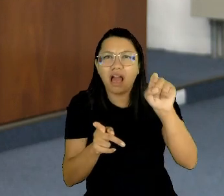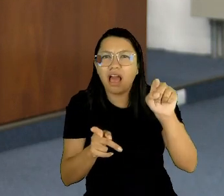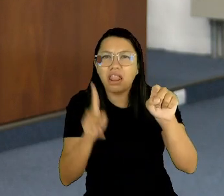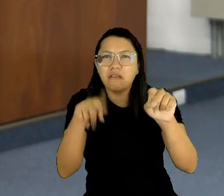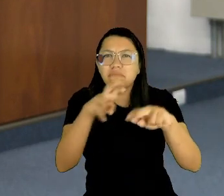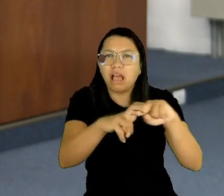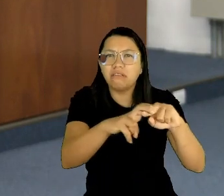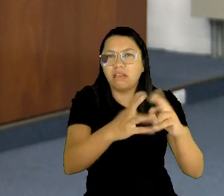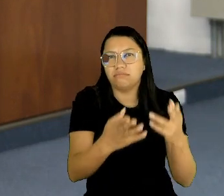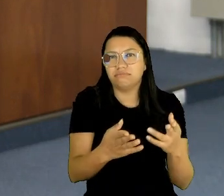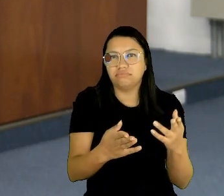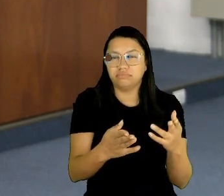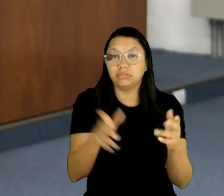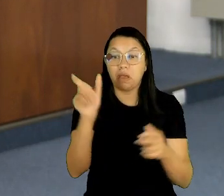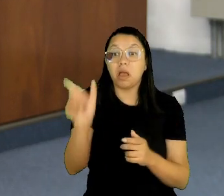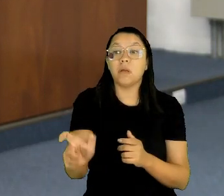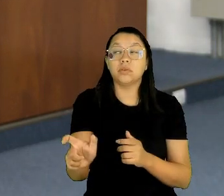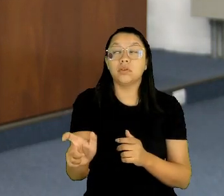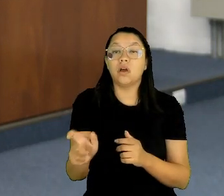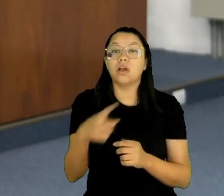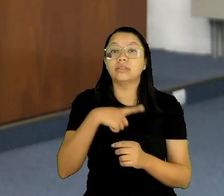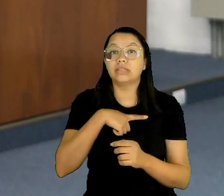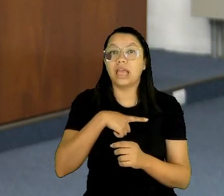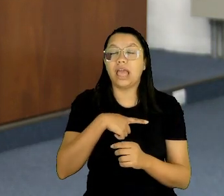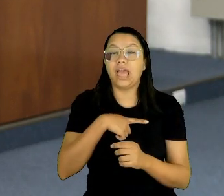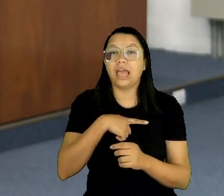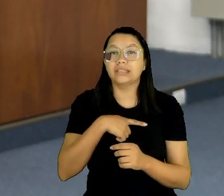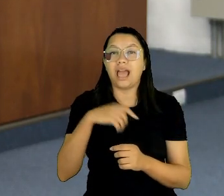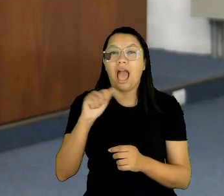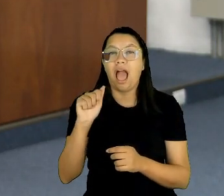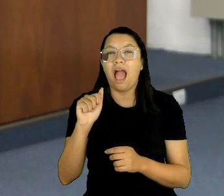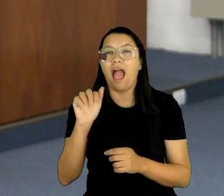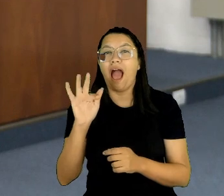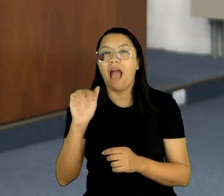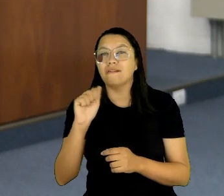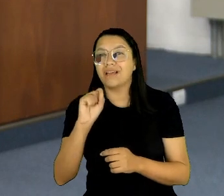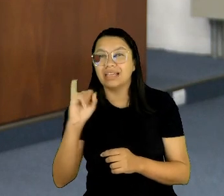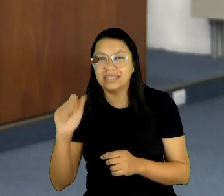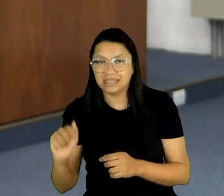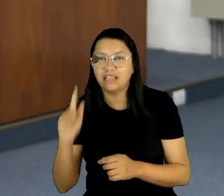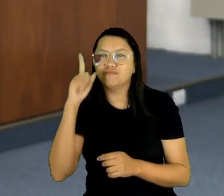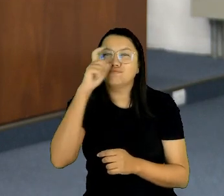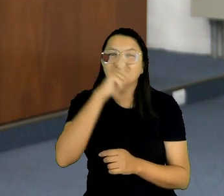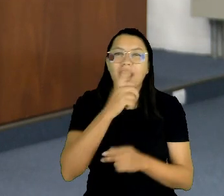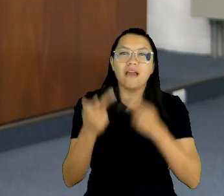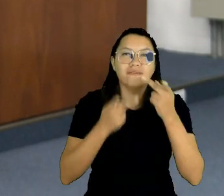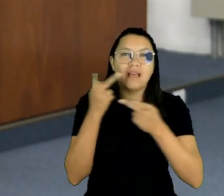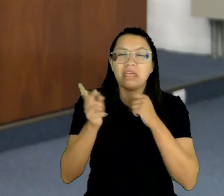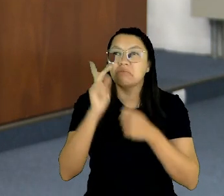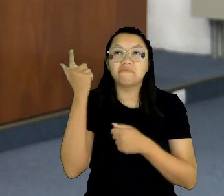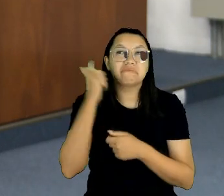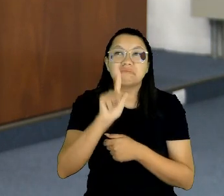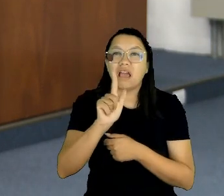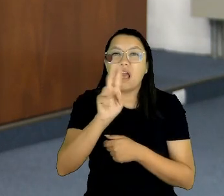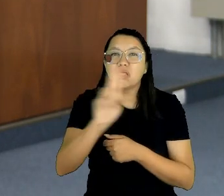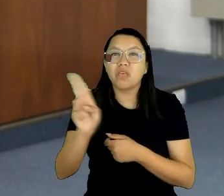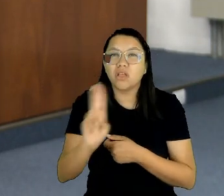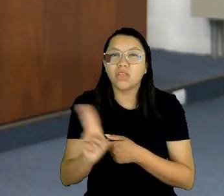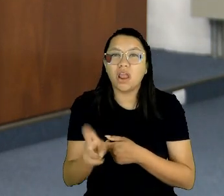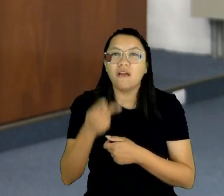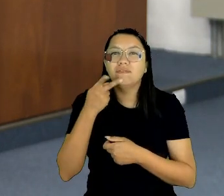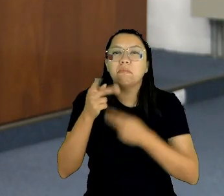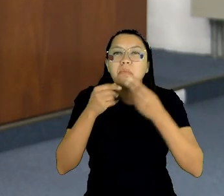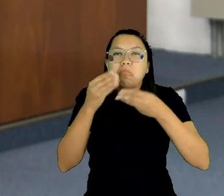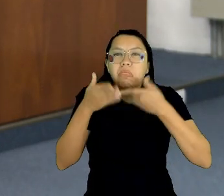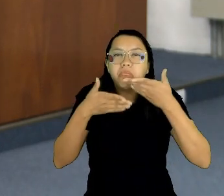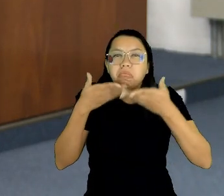falar que aquilo é uma cadeira. Então o paciente às vezes tem essa afasia, essa dificuldade de falar que ele não consegue nomear.